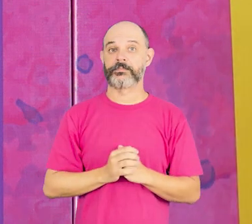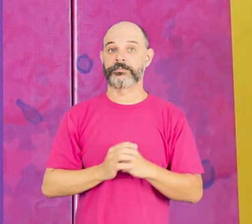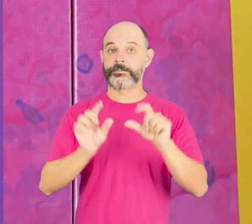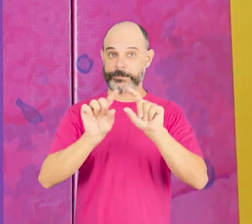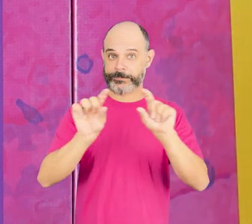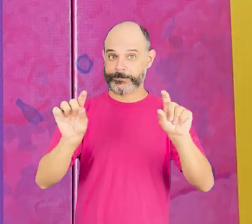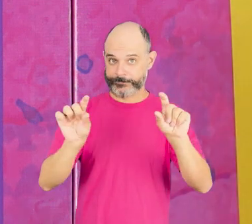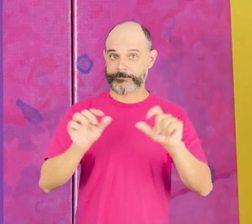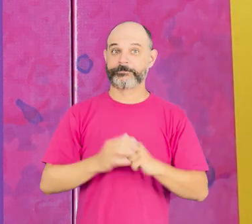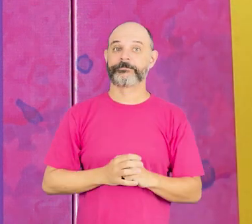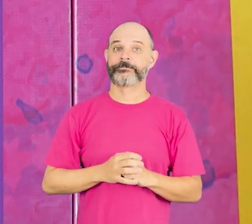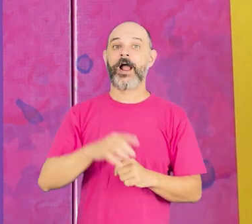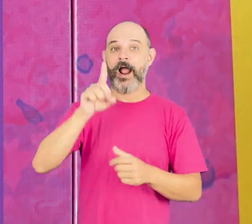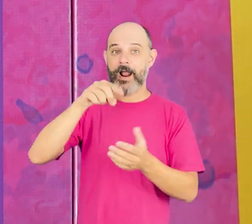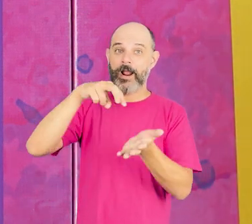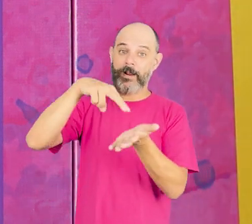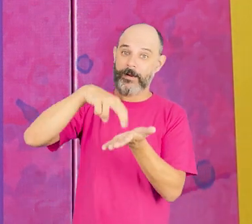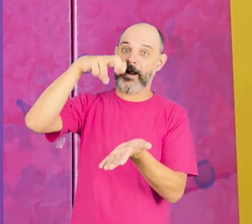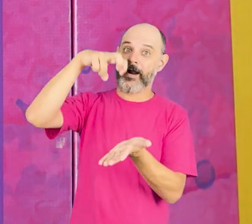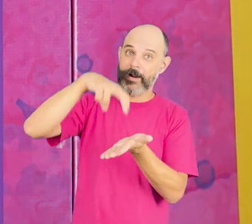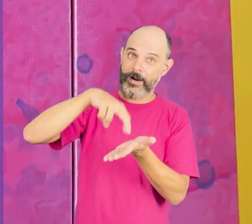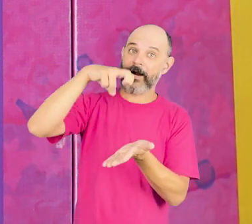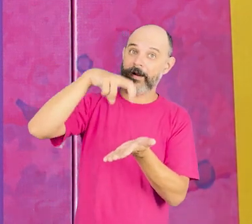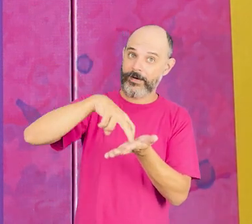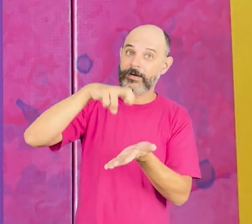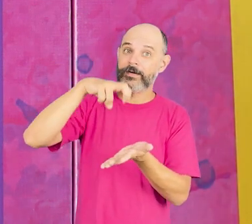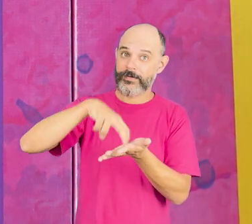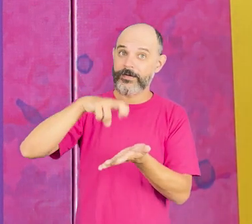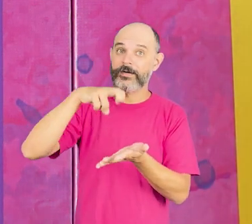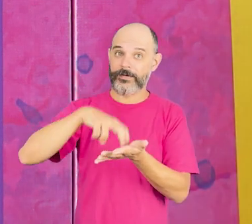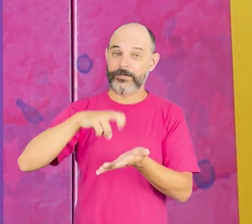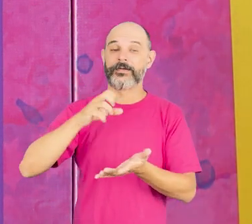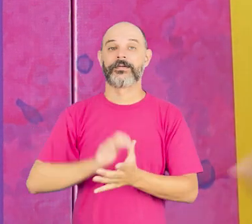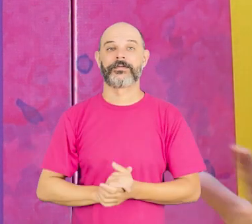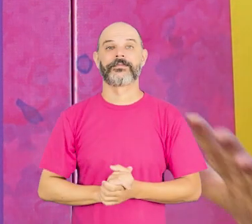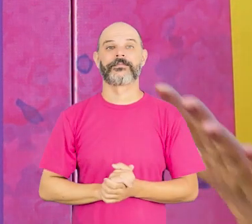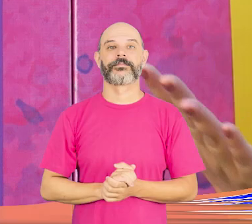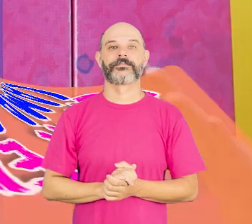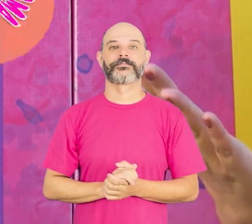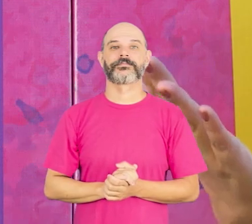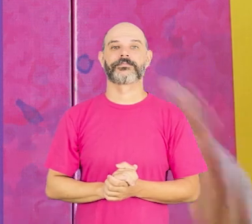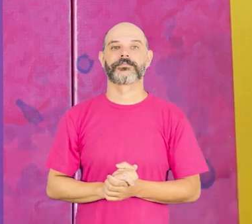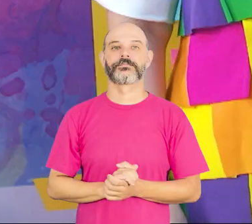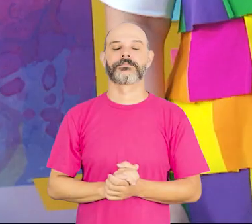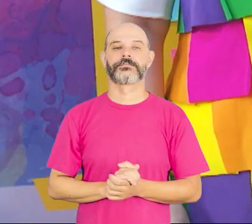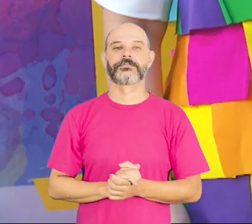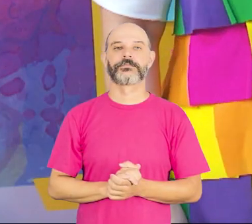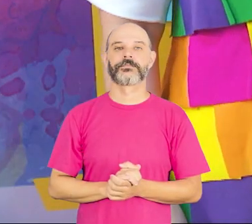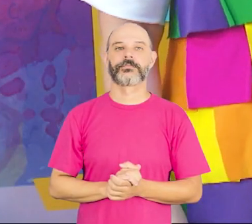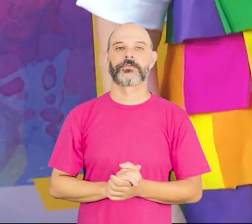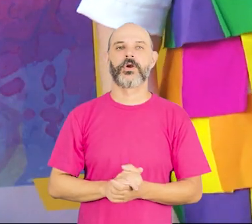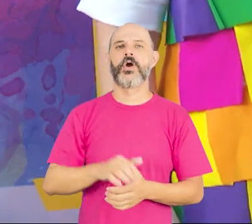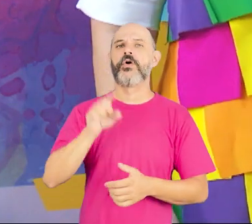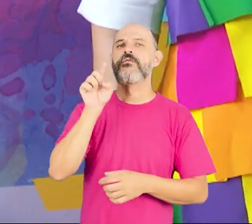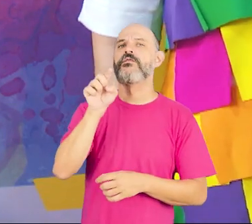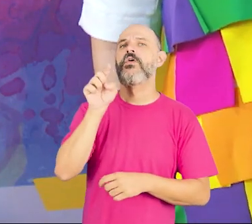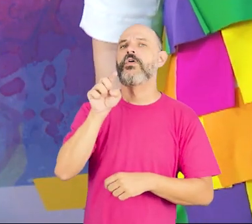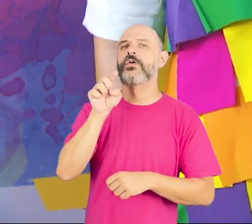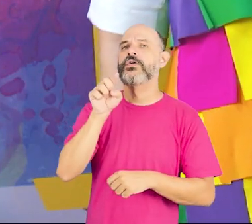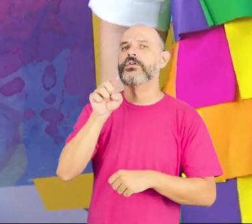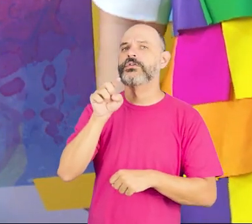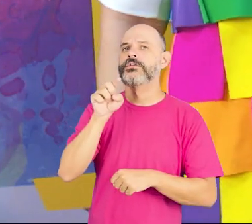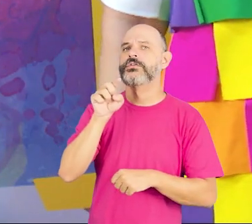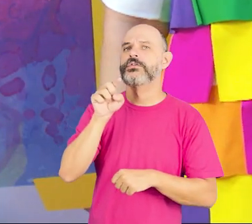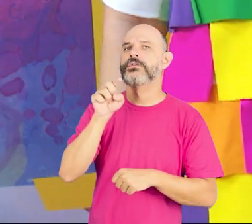é a cama elástica. Em espanhol, cama elástica. E que tal você,